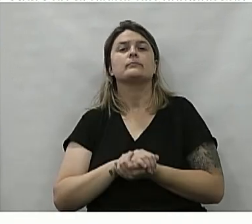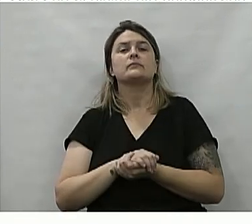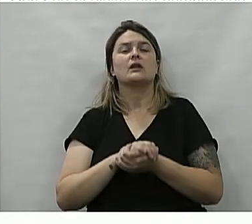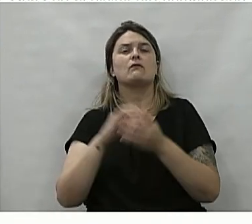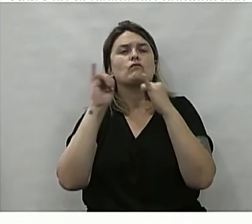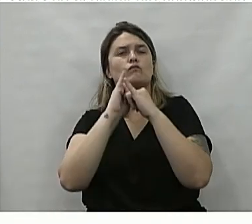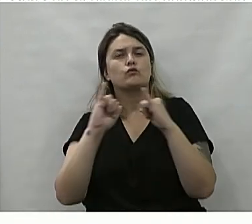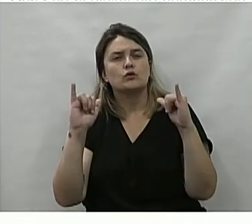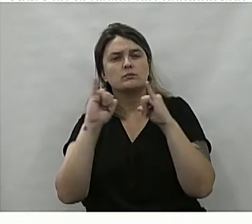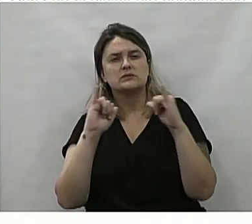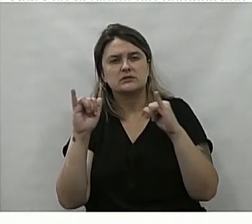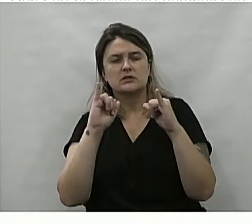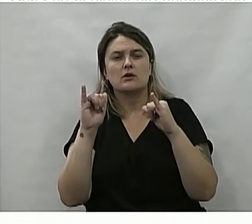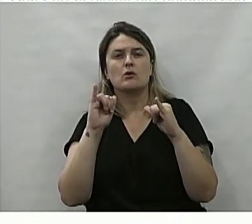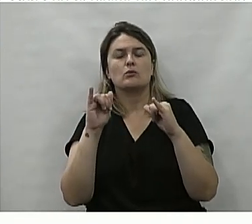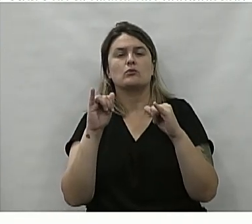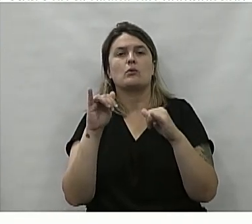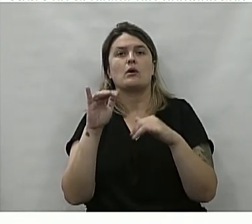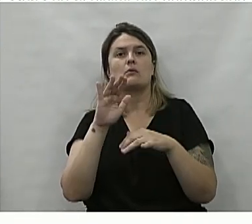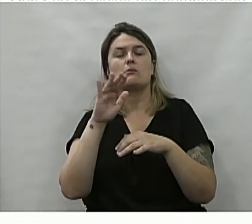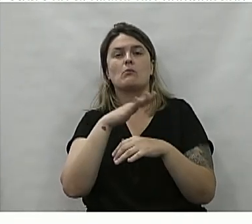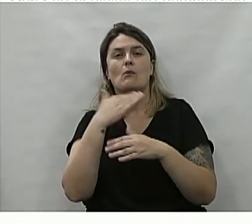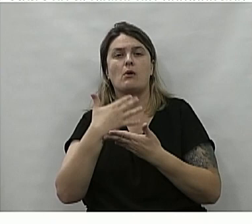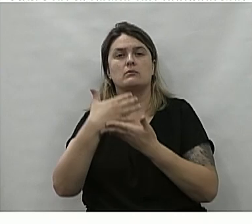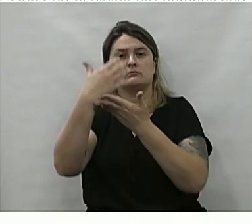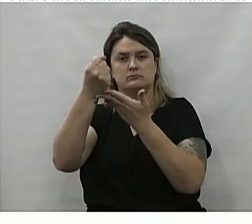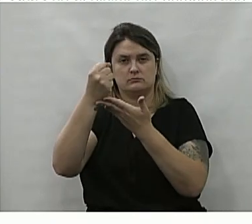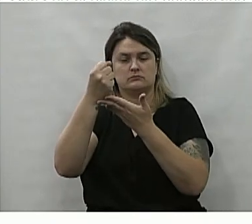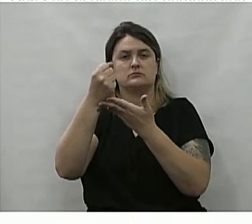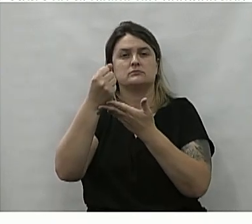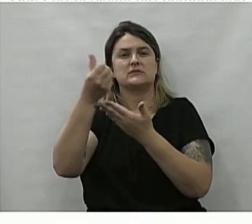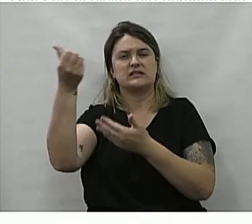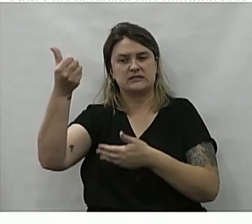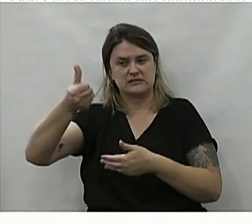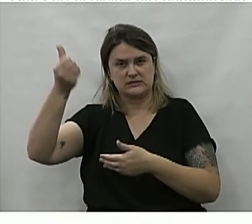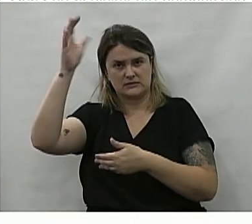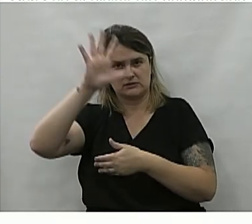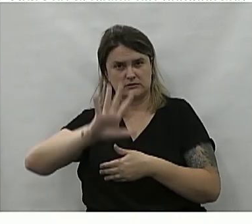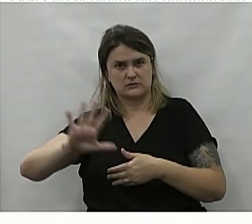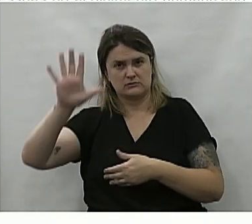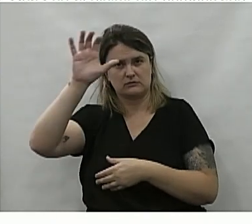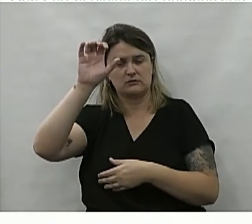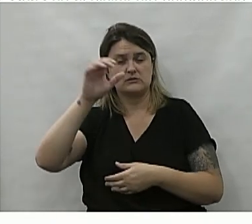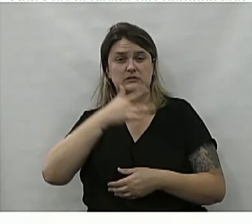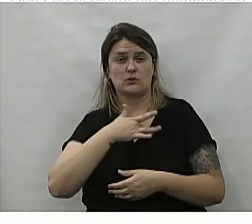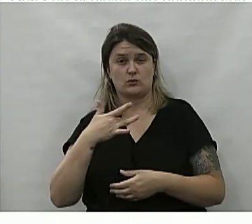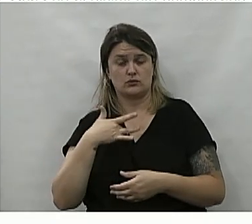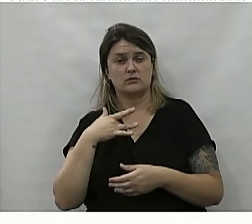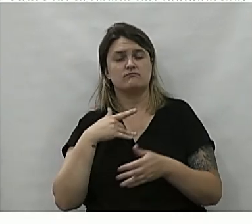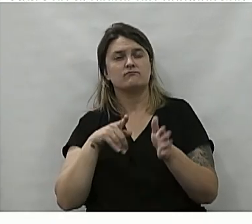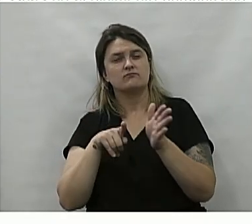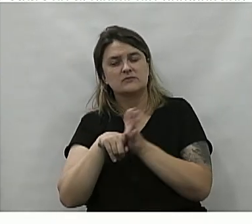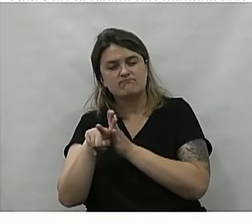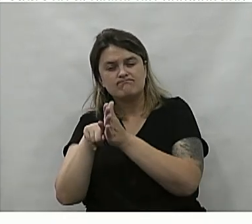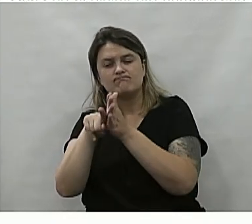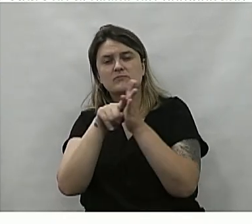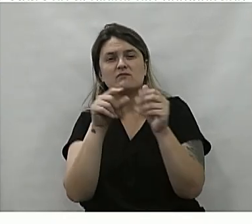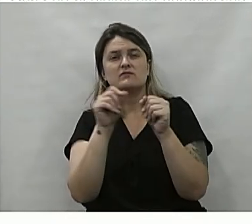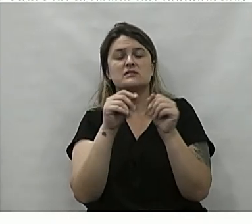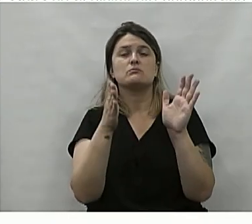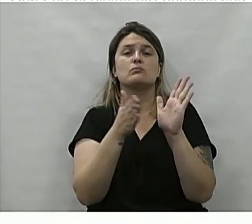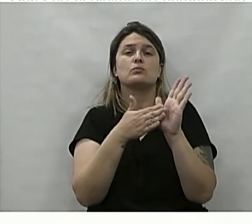Informações epidemiológicas Diante dos casos De suicídio Da região Da cesta Regional de saúde E onde se buscou O estudo Para propor